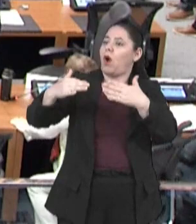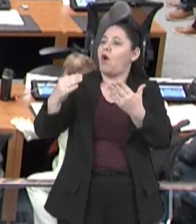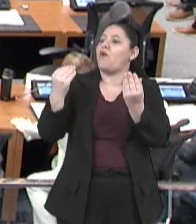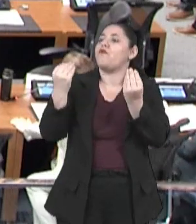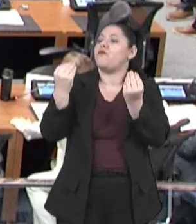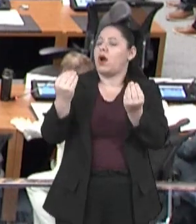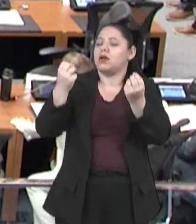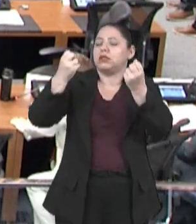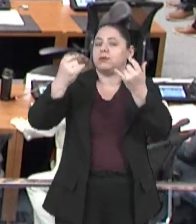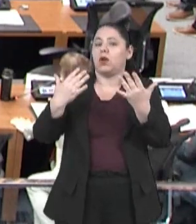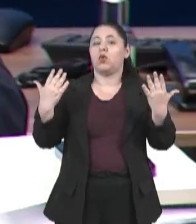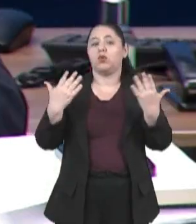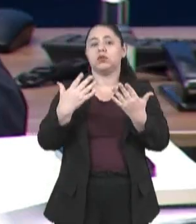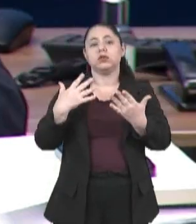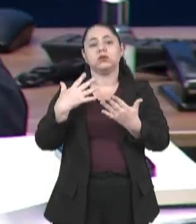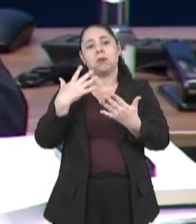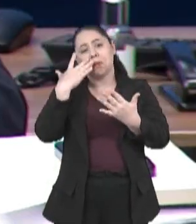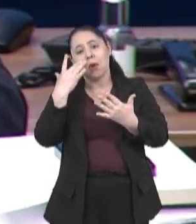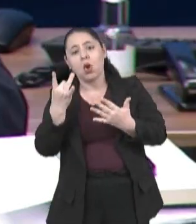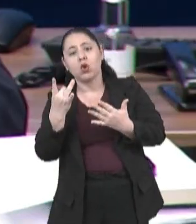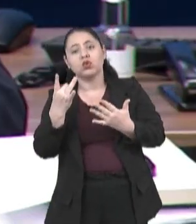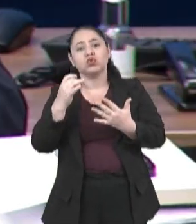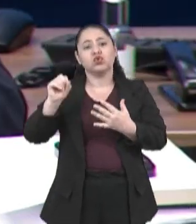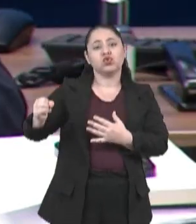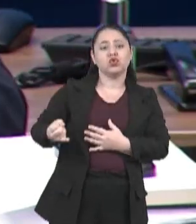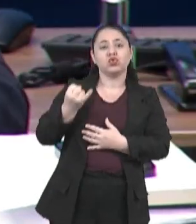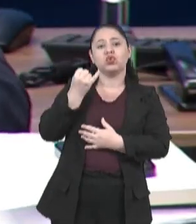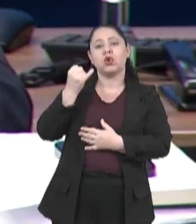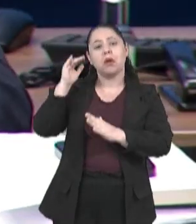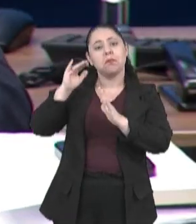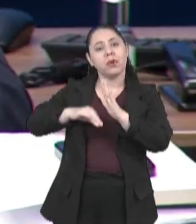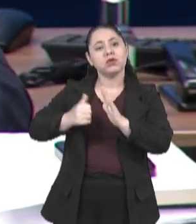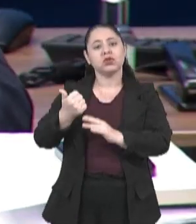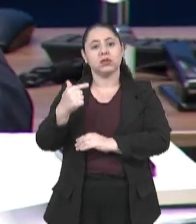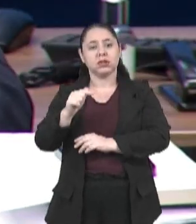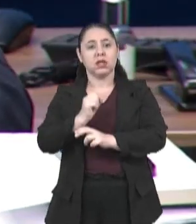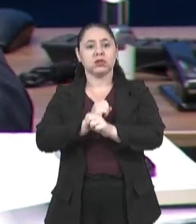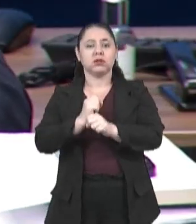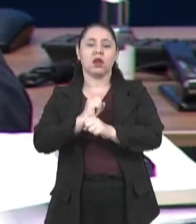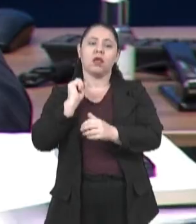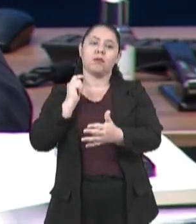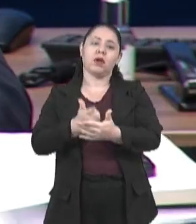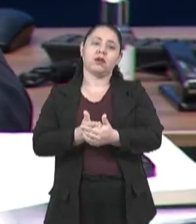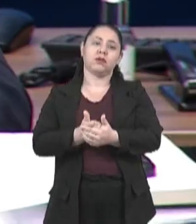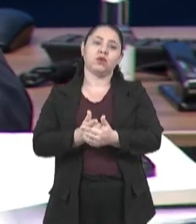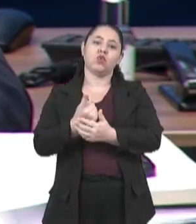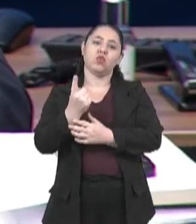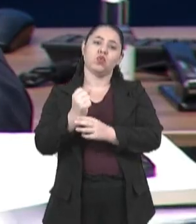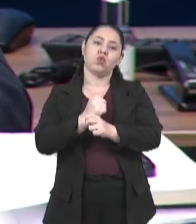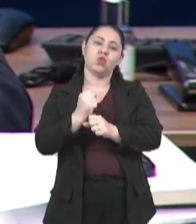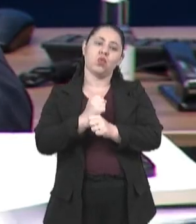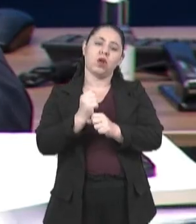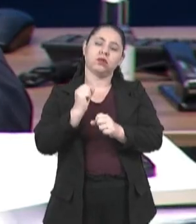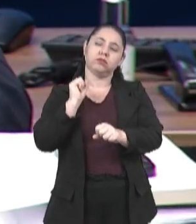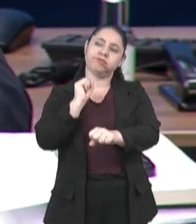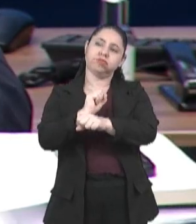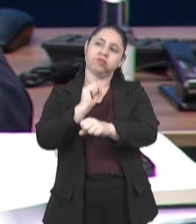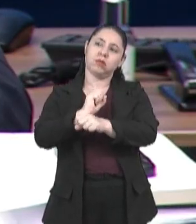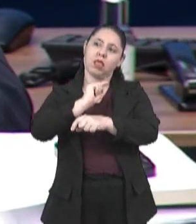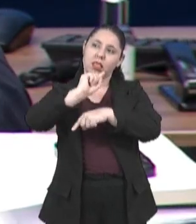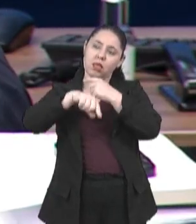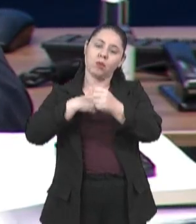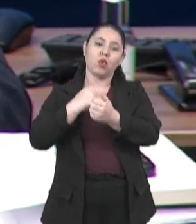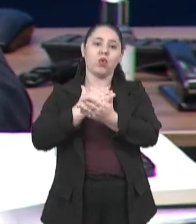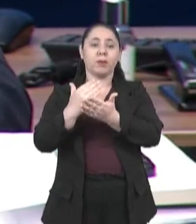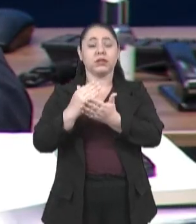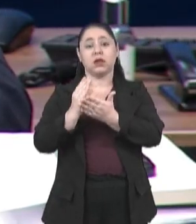hoje favoráveis, interessantes, juro baixo, 17 anos para pagar, 1 ano de carência, e